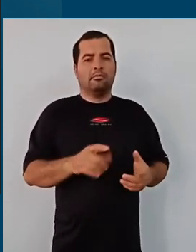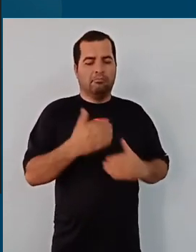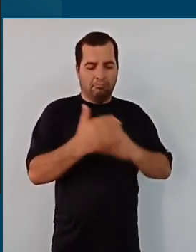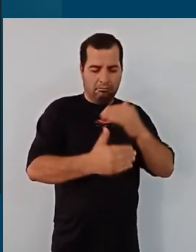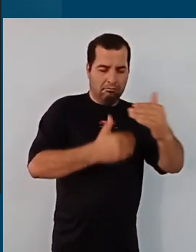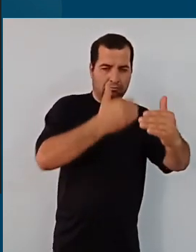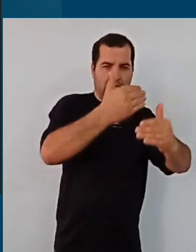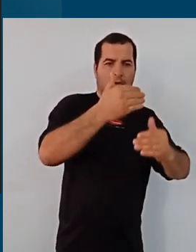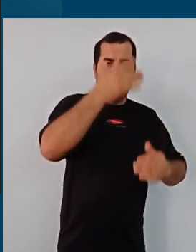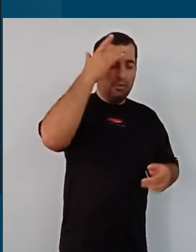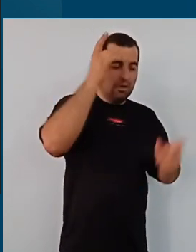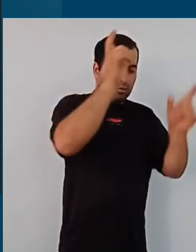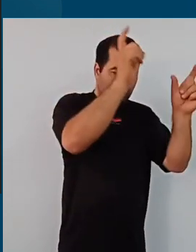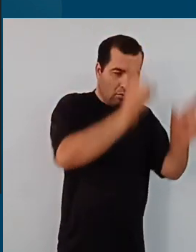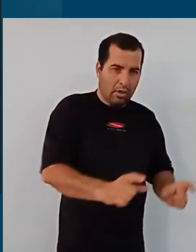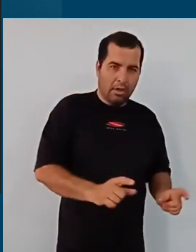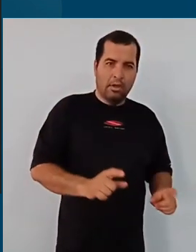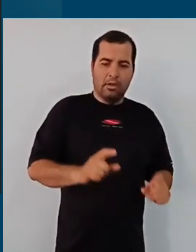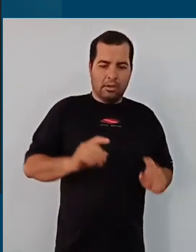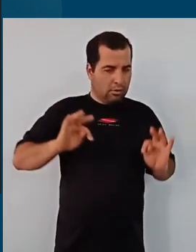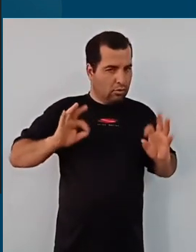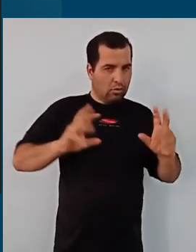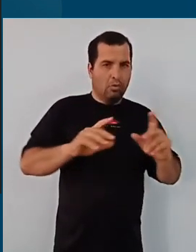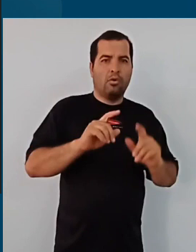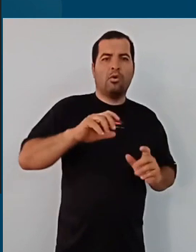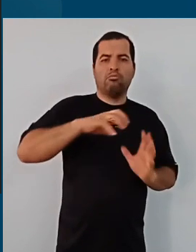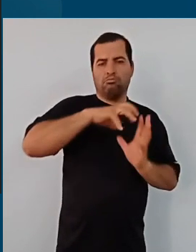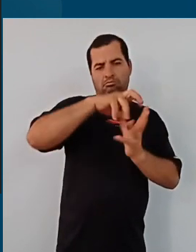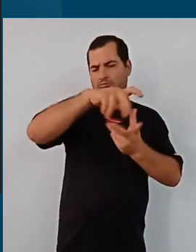ao desenvolvimento humano global, o que implica